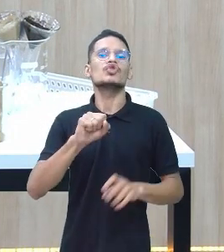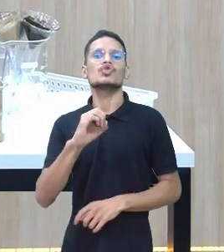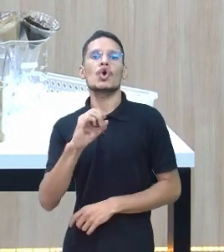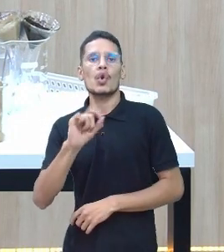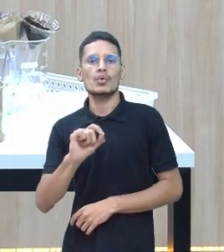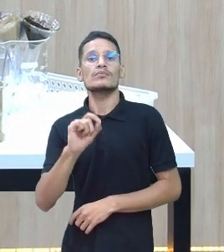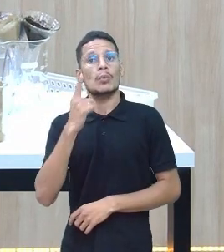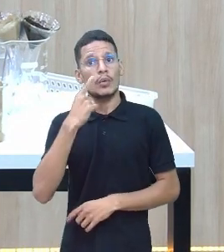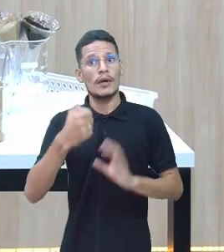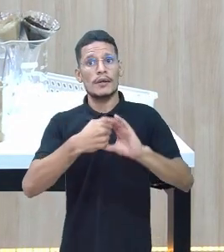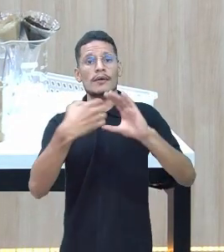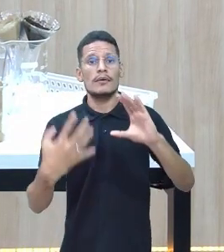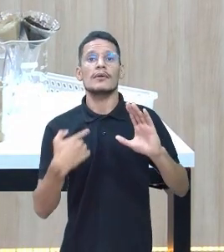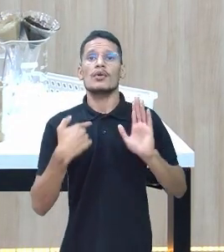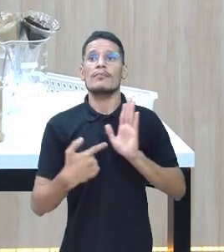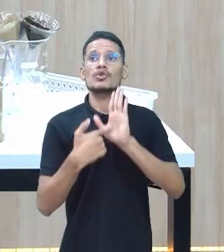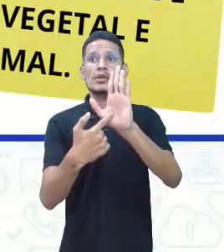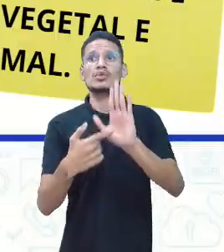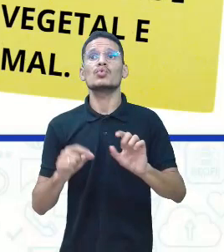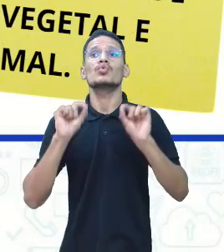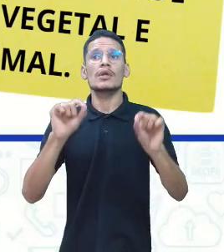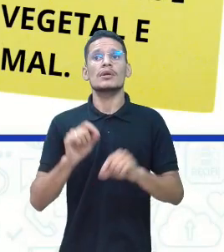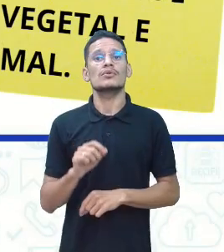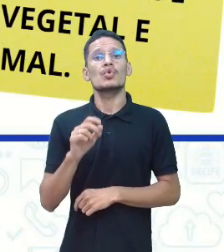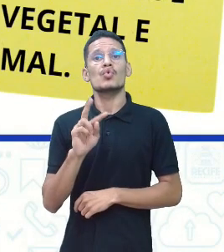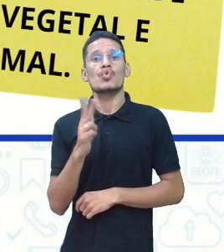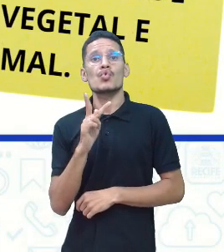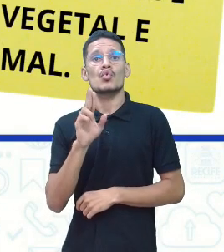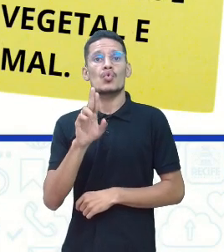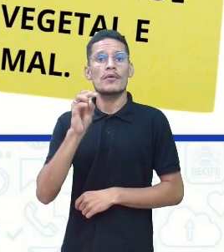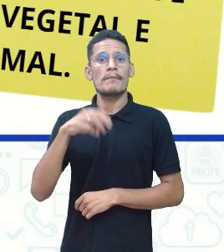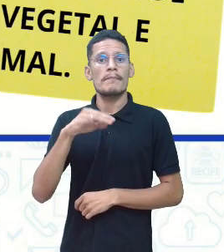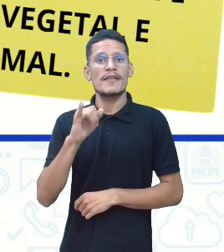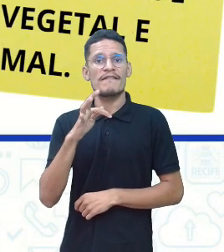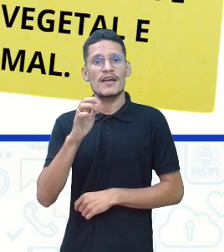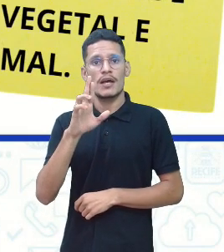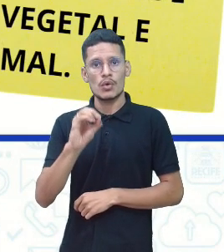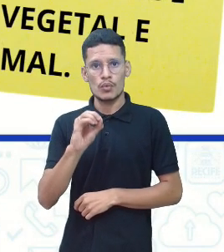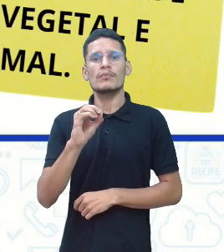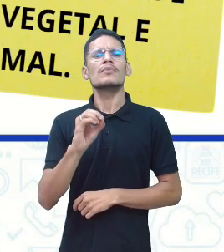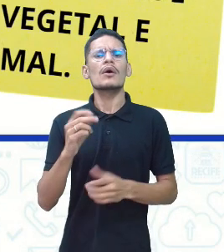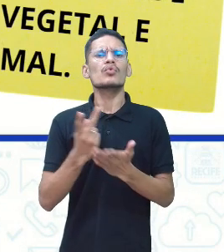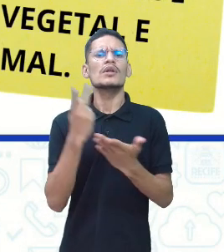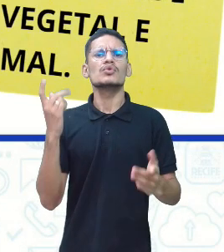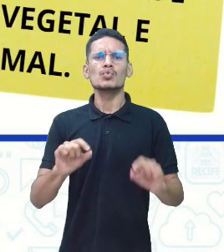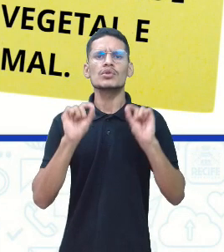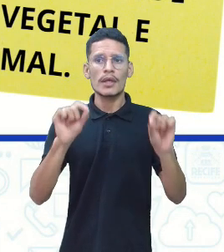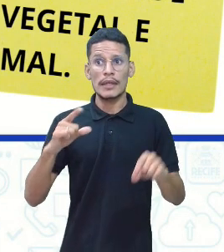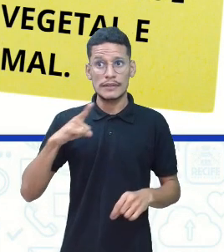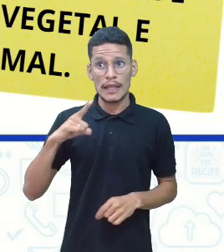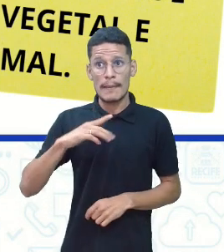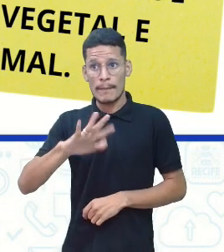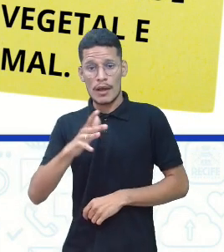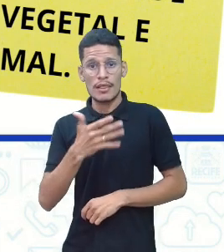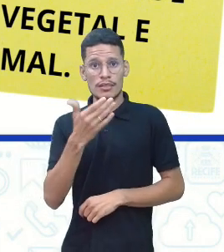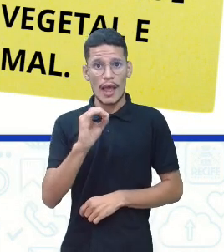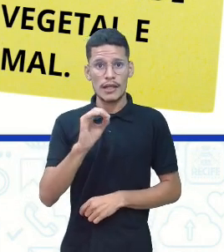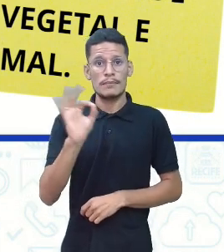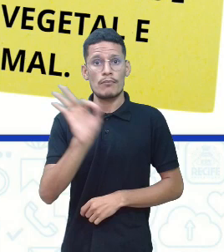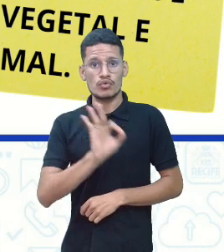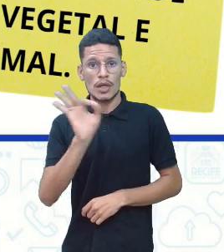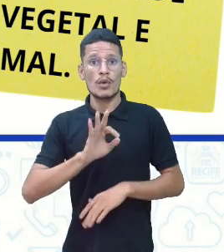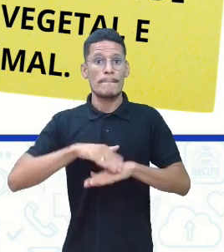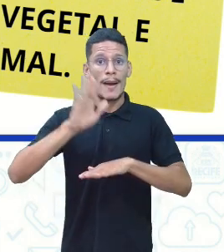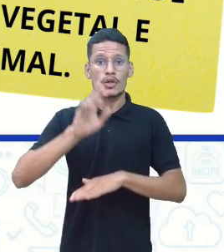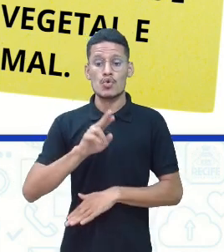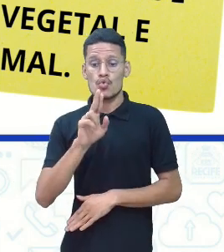características do solo, eu estou trazendo primeiro o solo mífero. O que é que acontece com o solo mífero? Ele possui cerca de 10% a mais